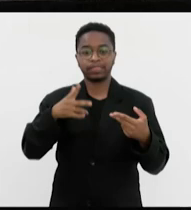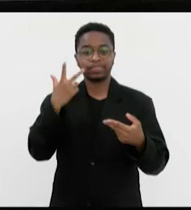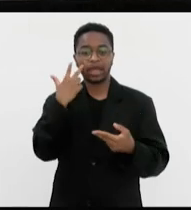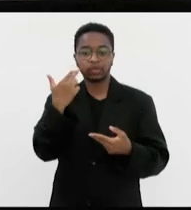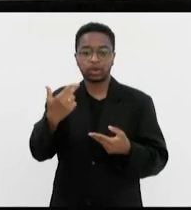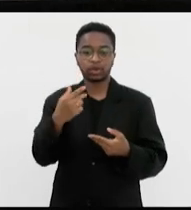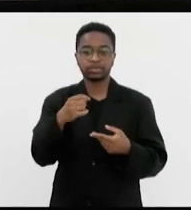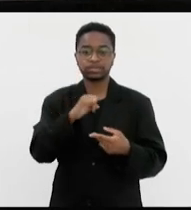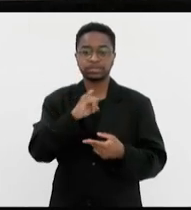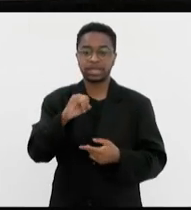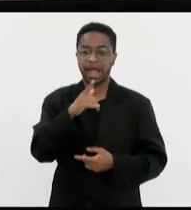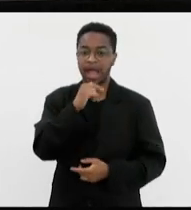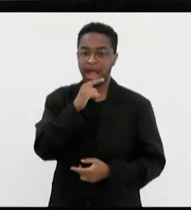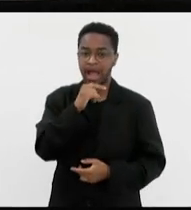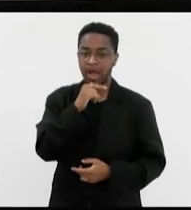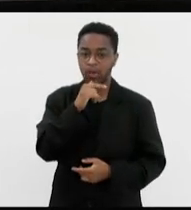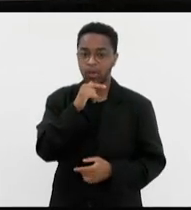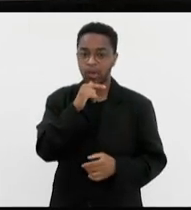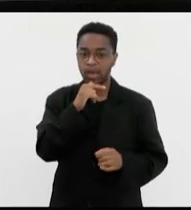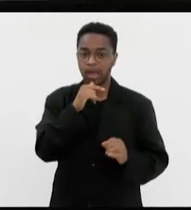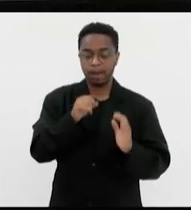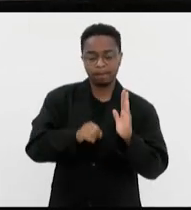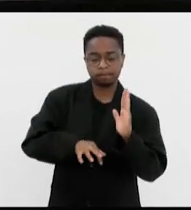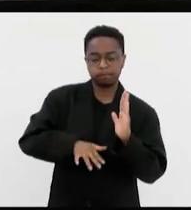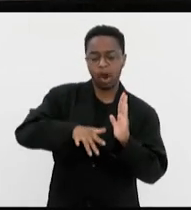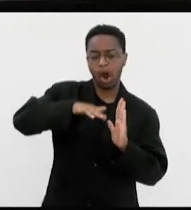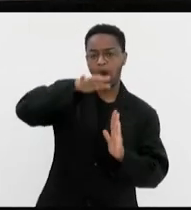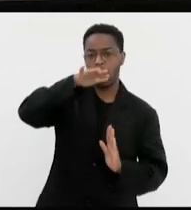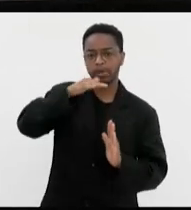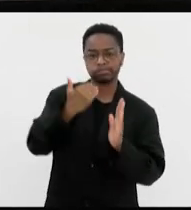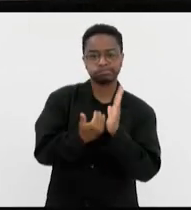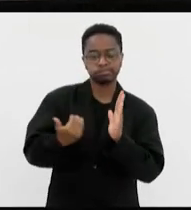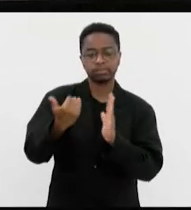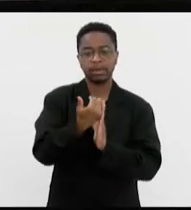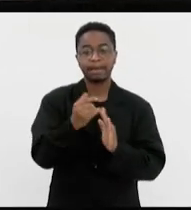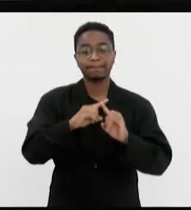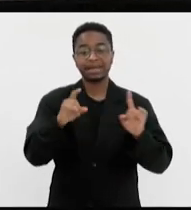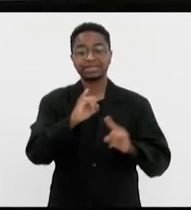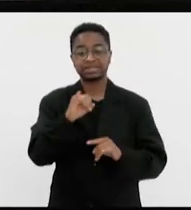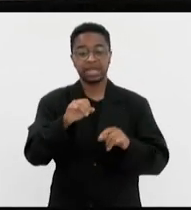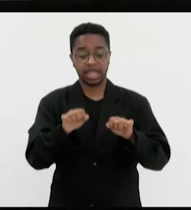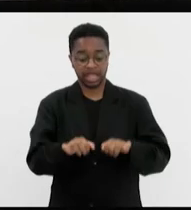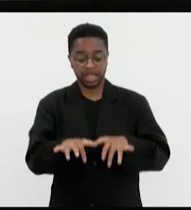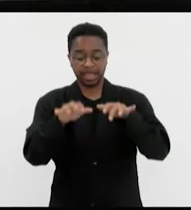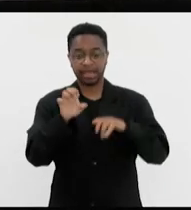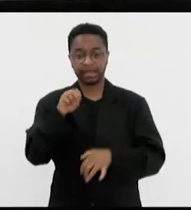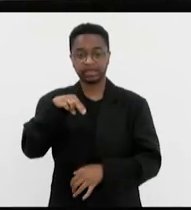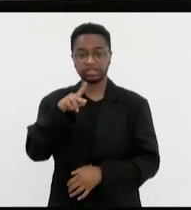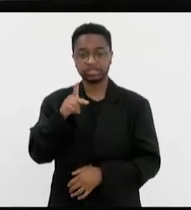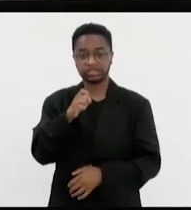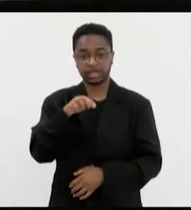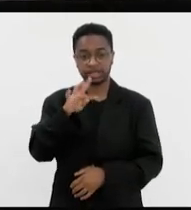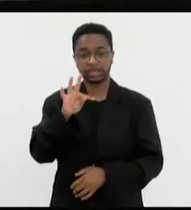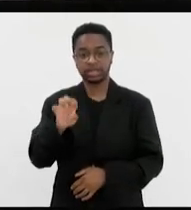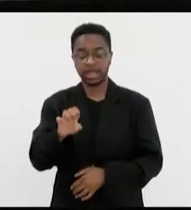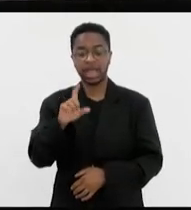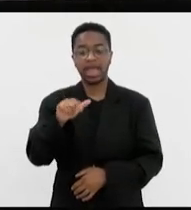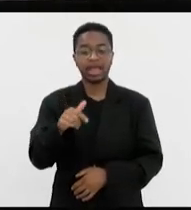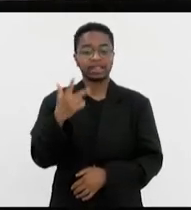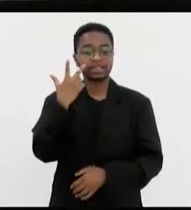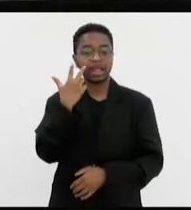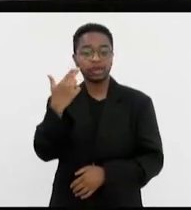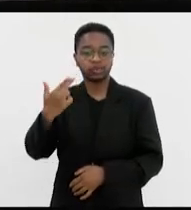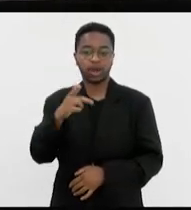assume acima de um nível, e enchente é quando tem um aspecto natural de uma ocupação regular. Ou